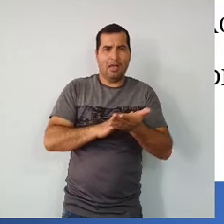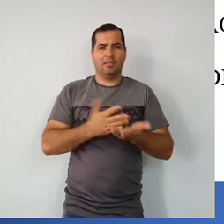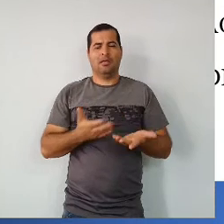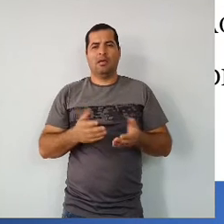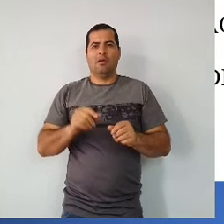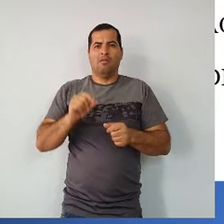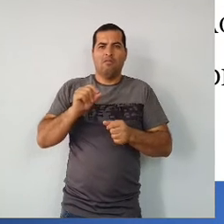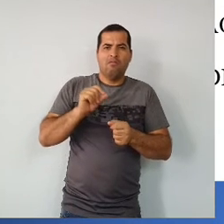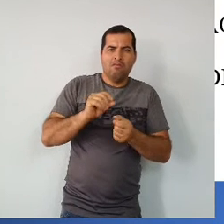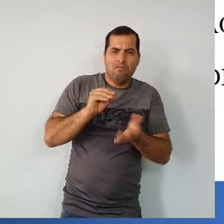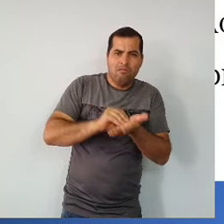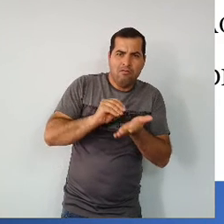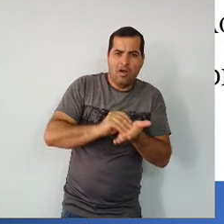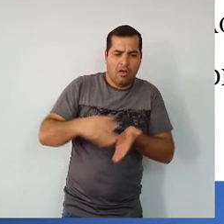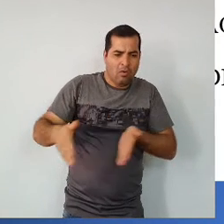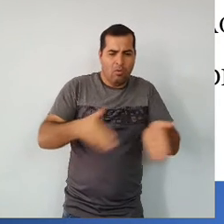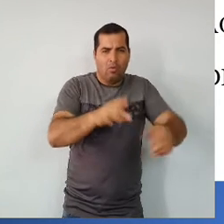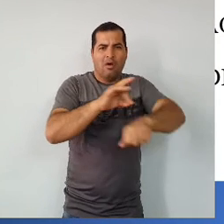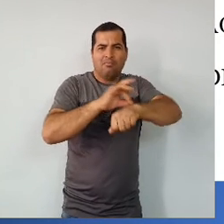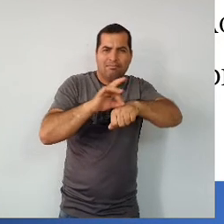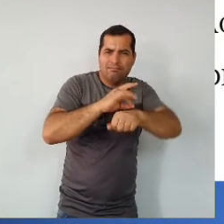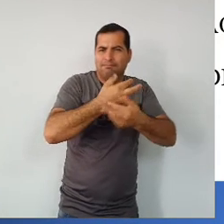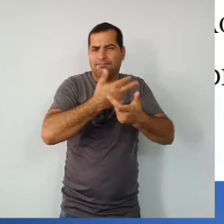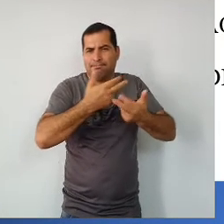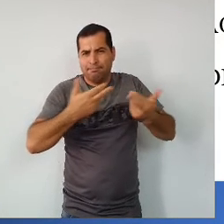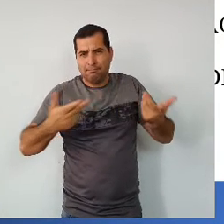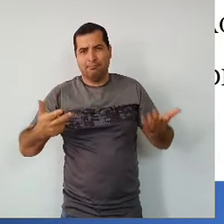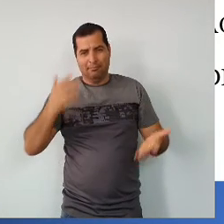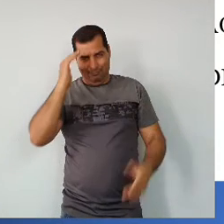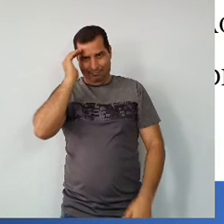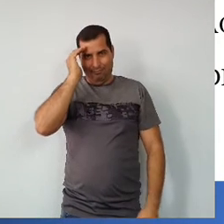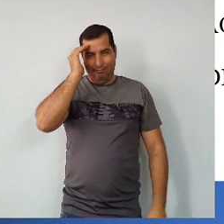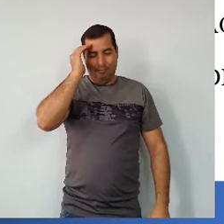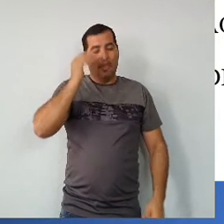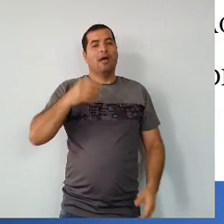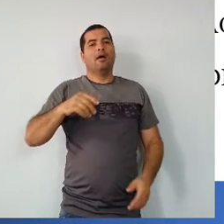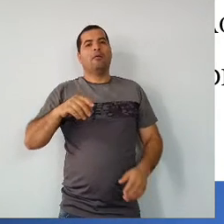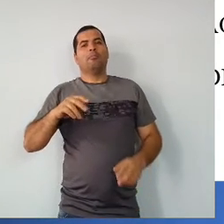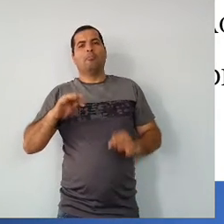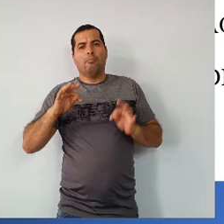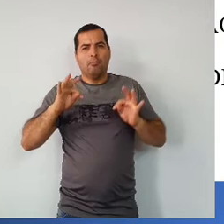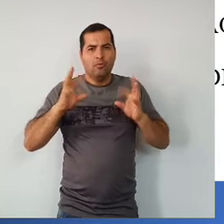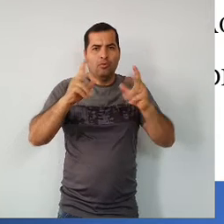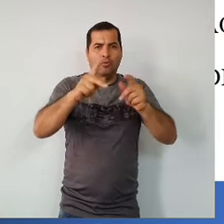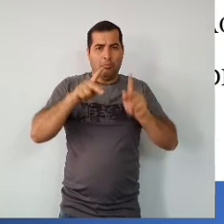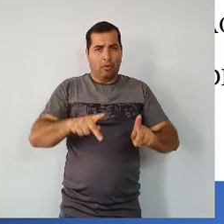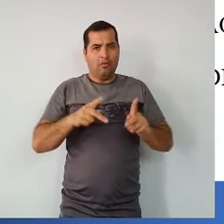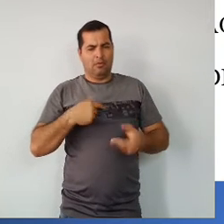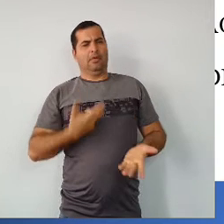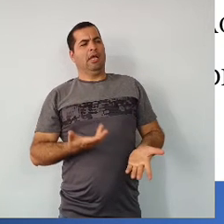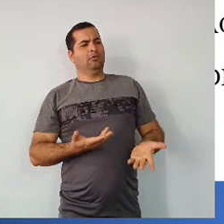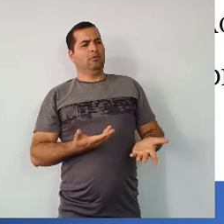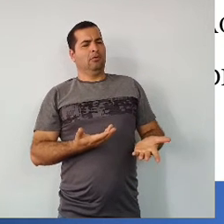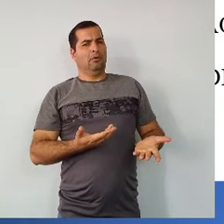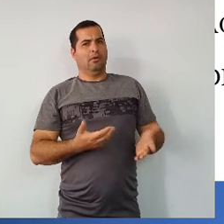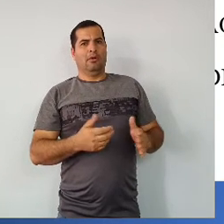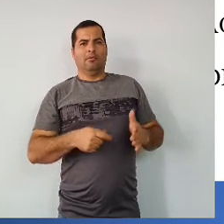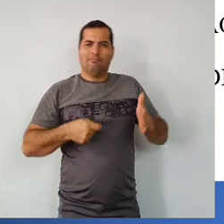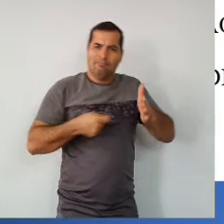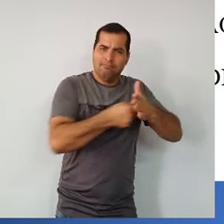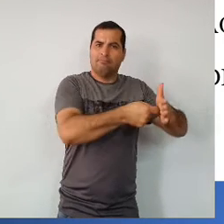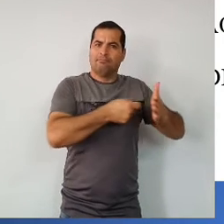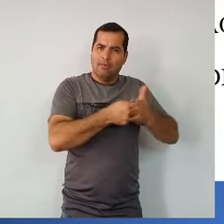e preocupações na área social levaram a população ao movimento pró-emancipação,